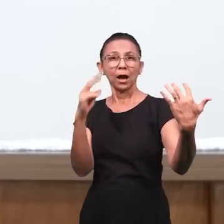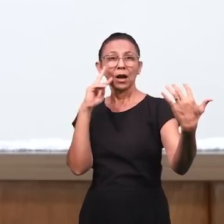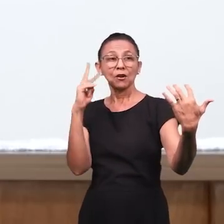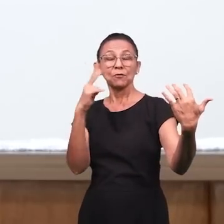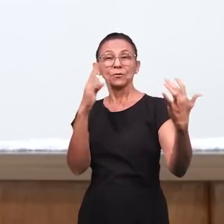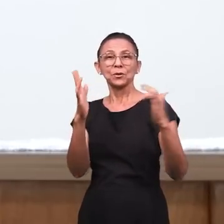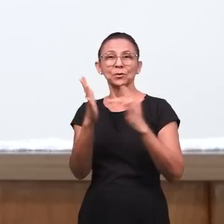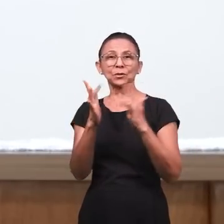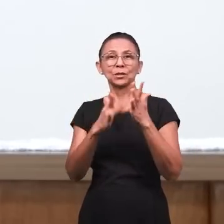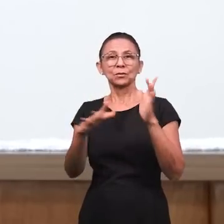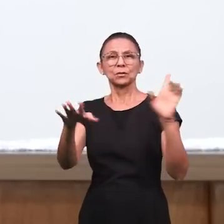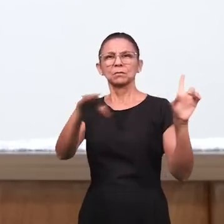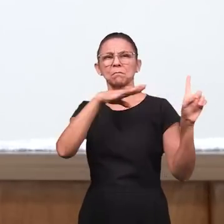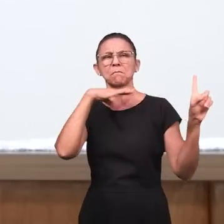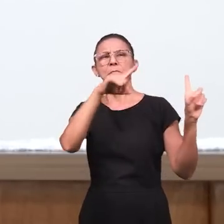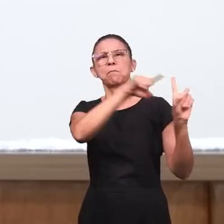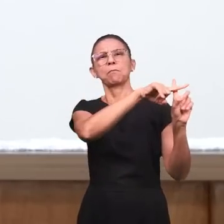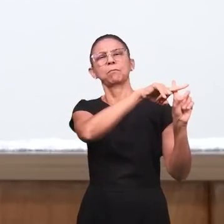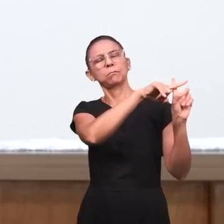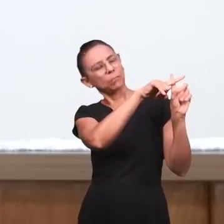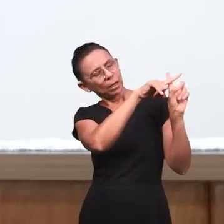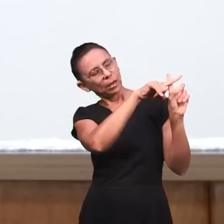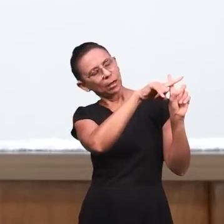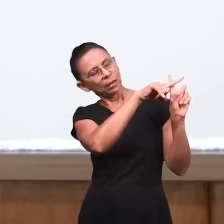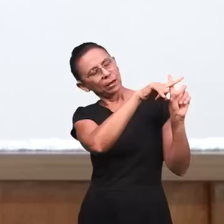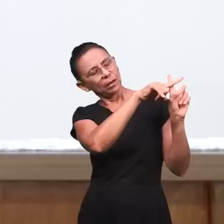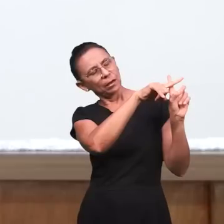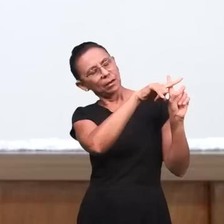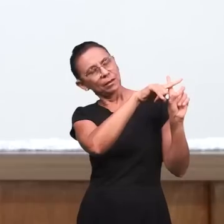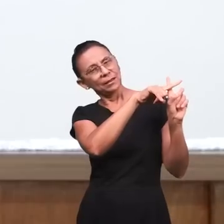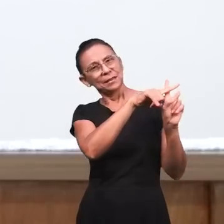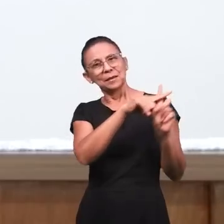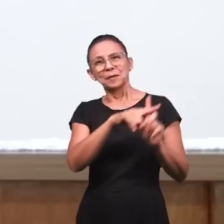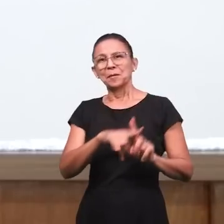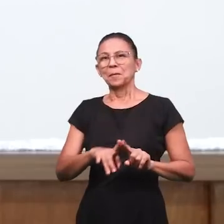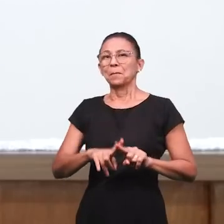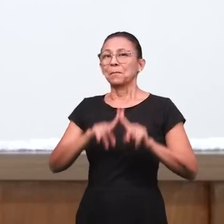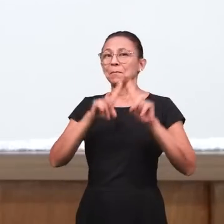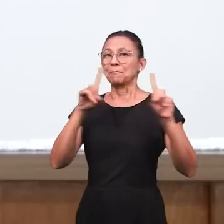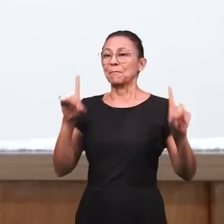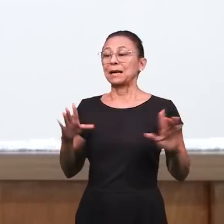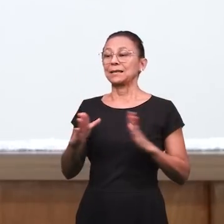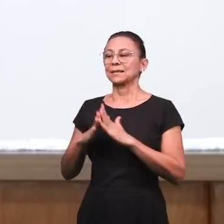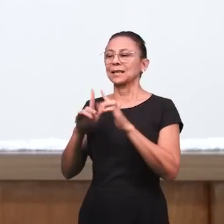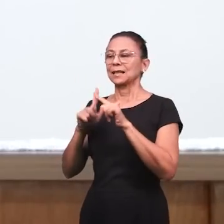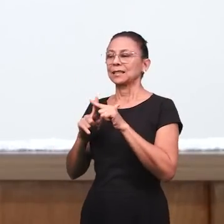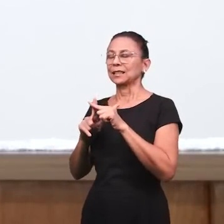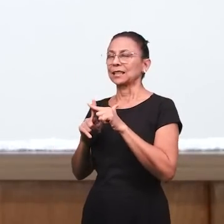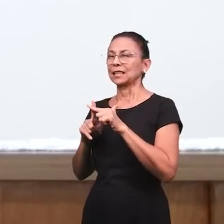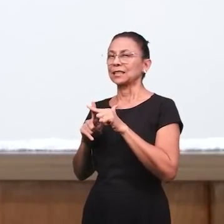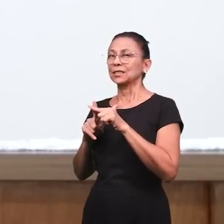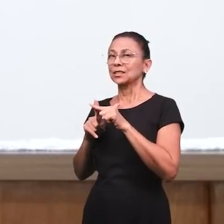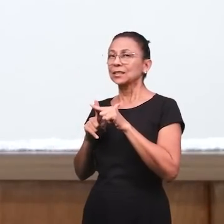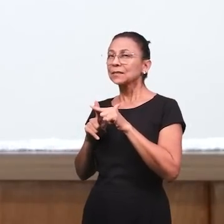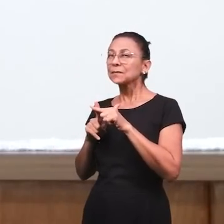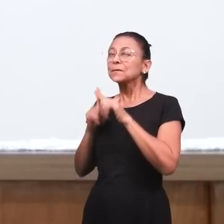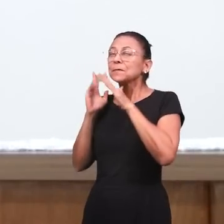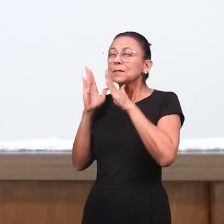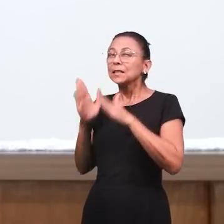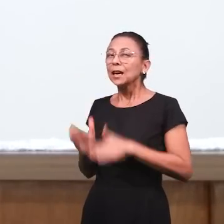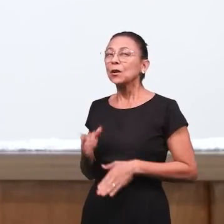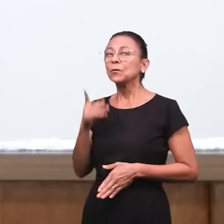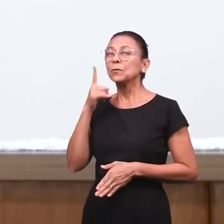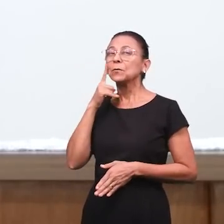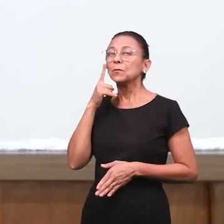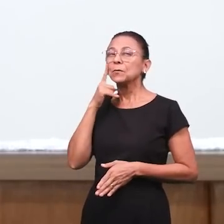viu Jesus vivo. E Jesus disse isso. Ele falou assim: Jesus, ainda um pouco o mundo não me